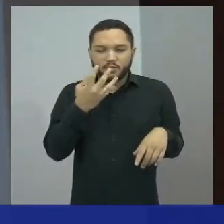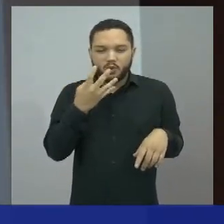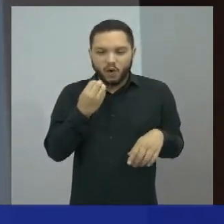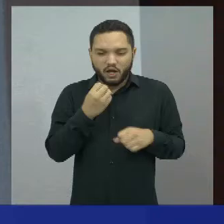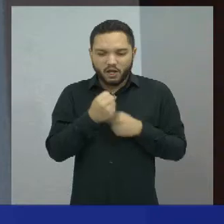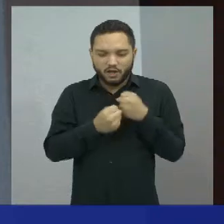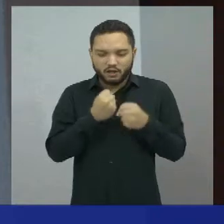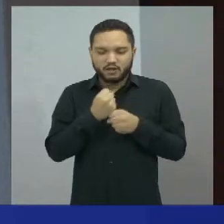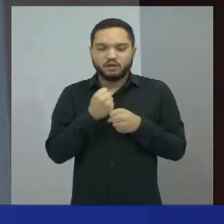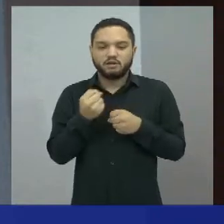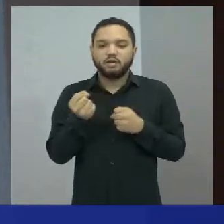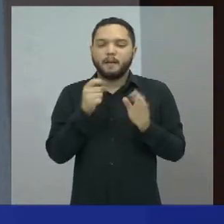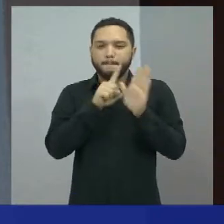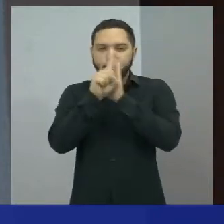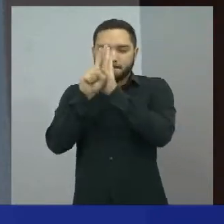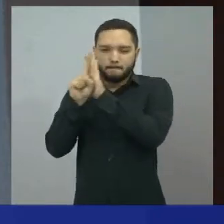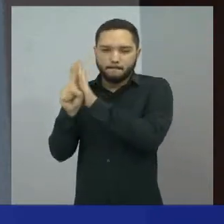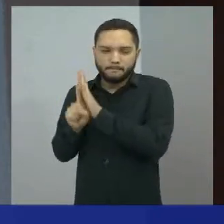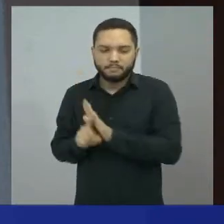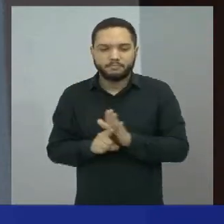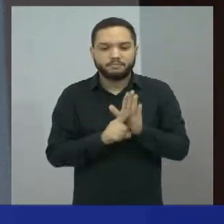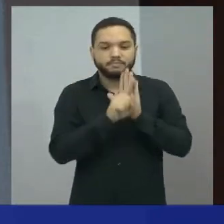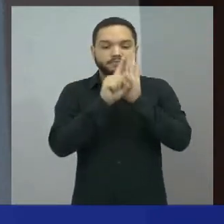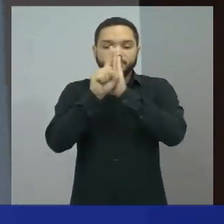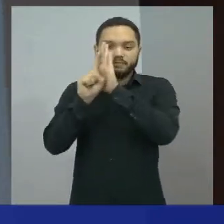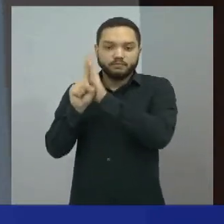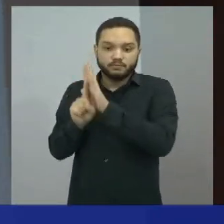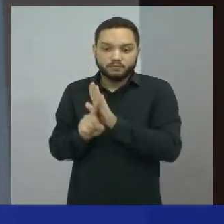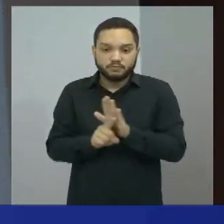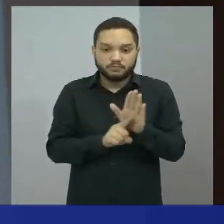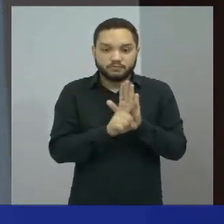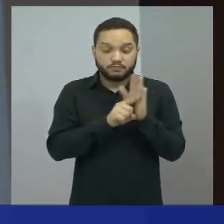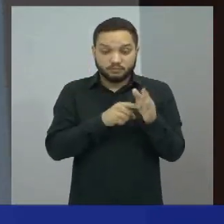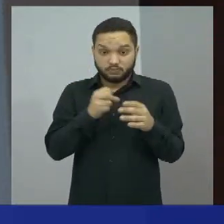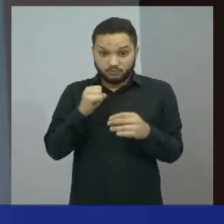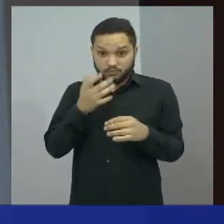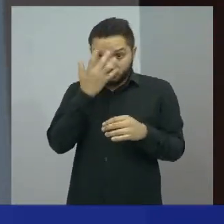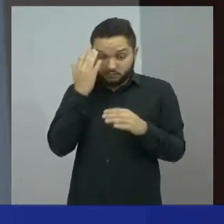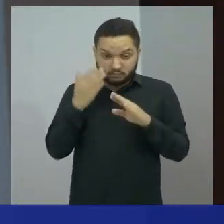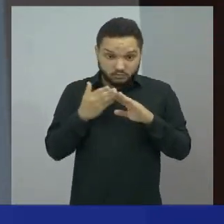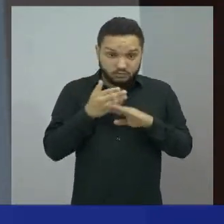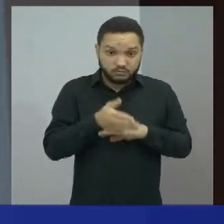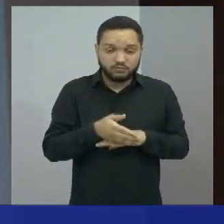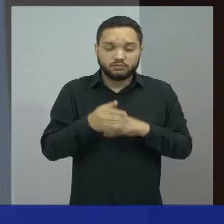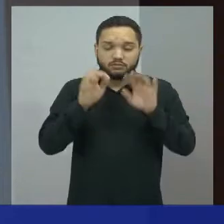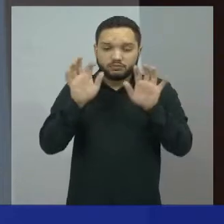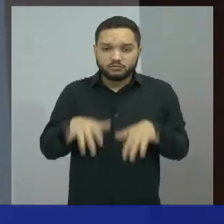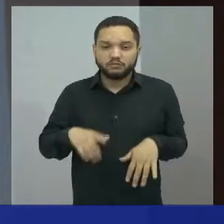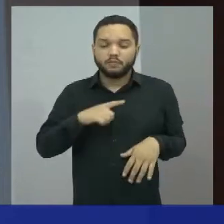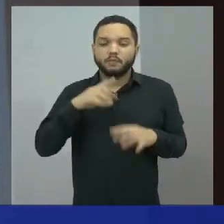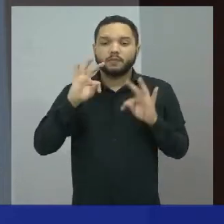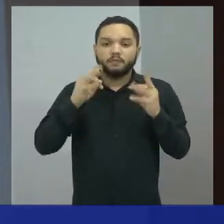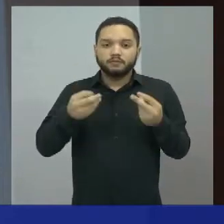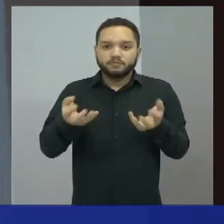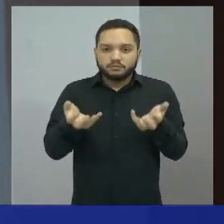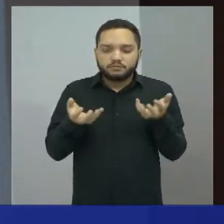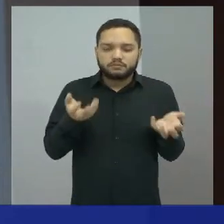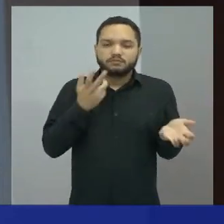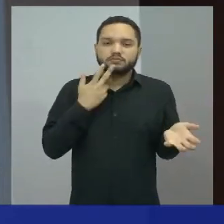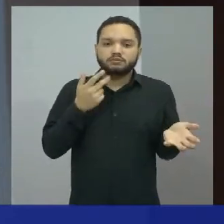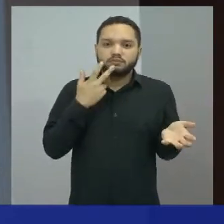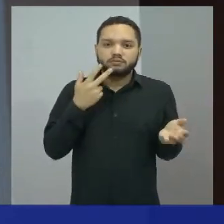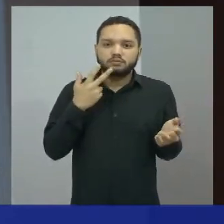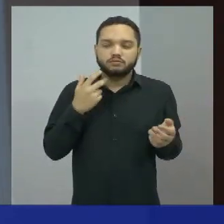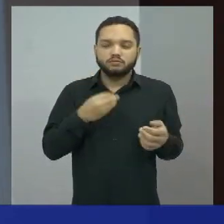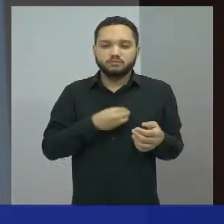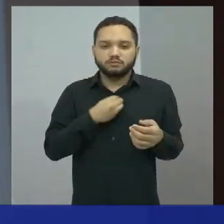pesquisa na cidade, e quem acessa o material produzido vê que todos querem uma Fortaleza com mais